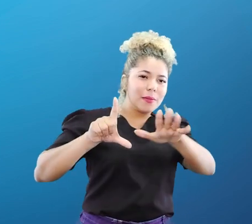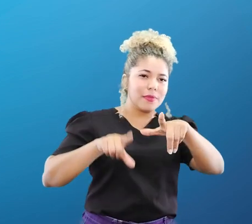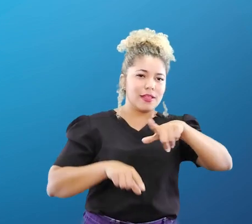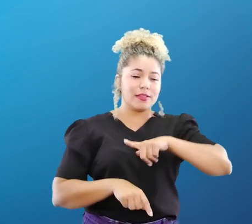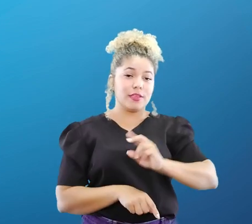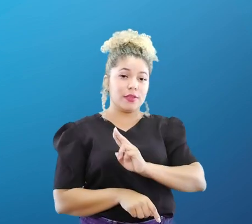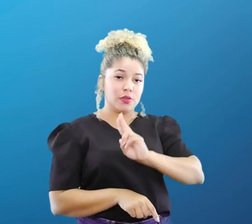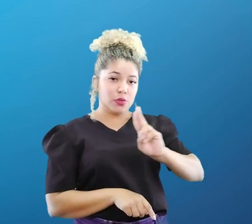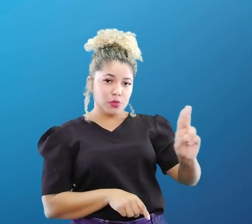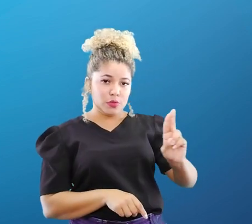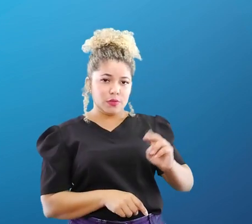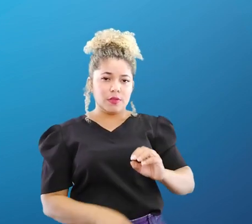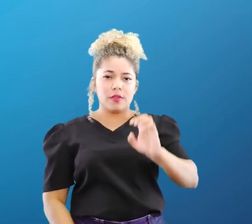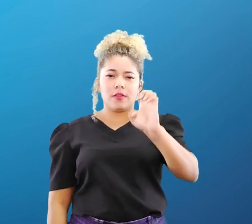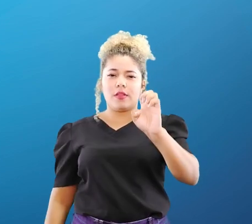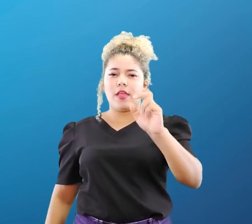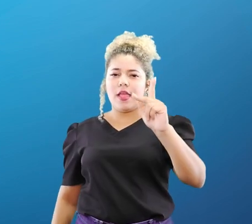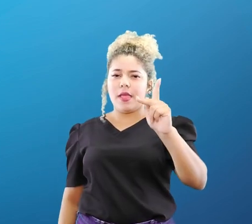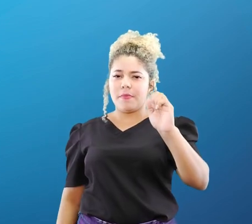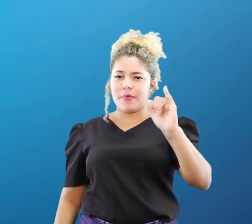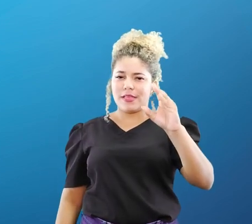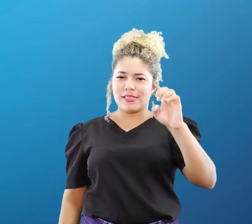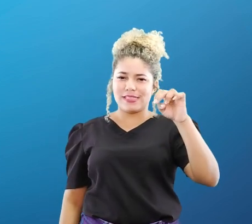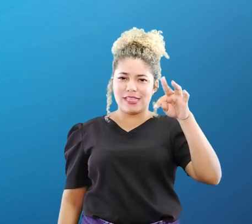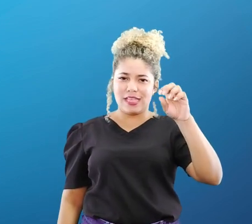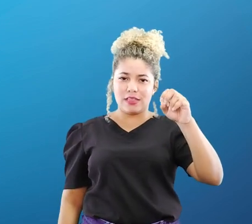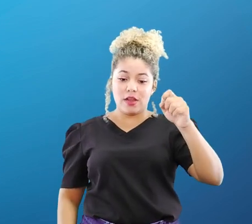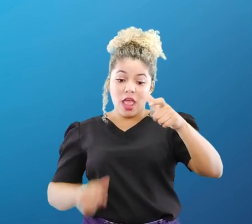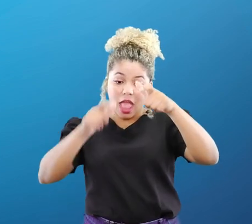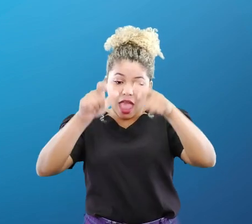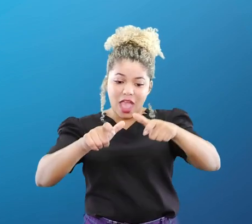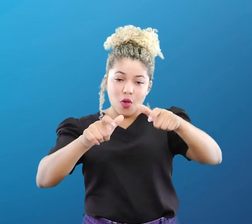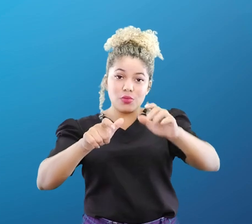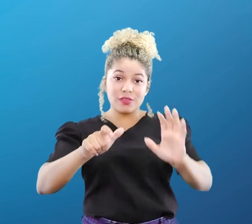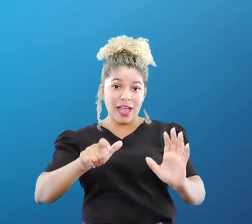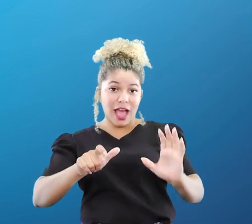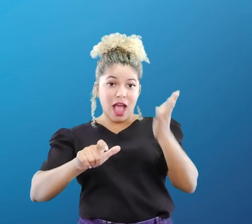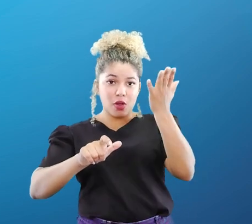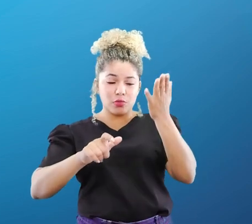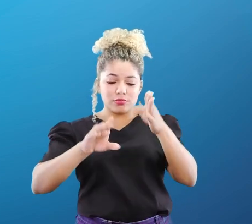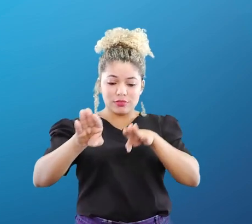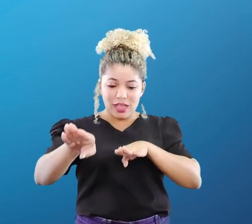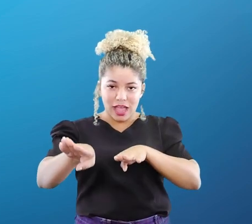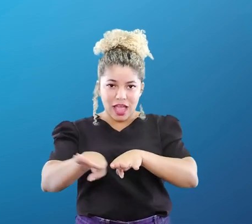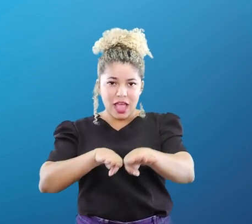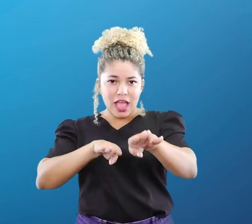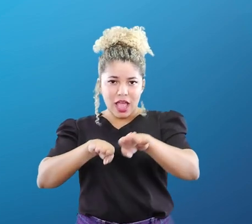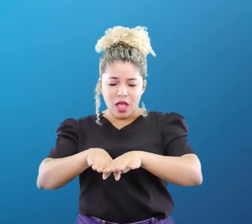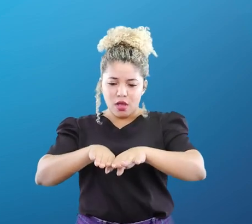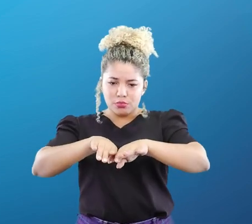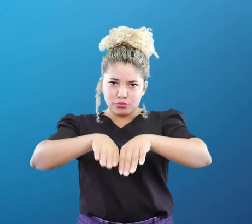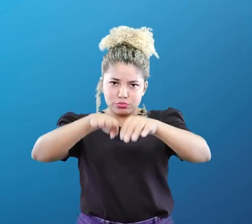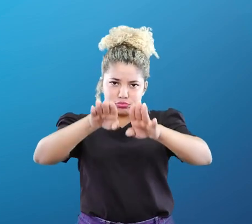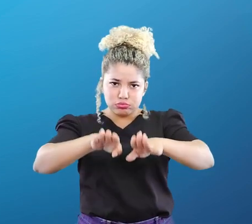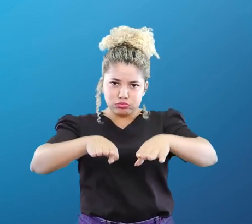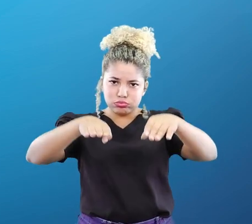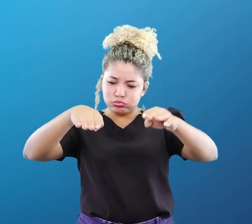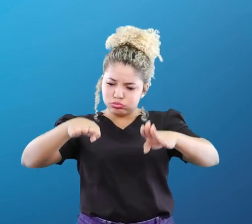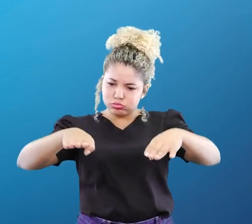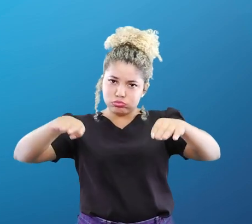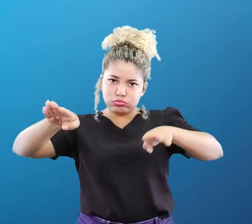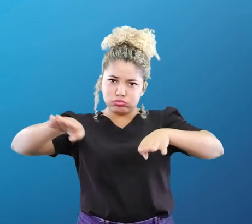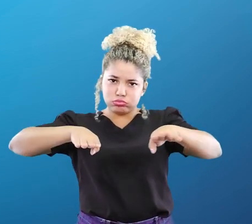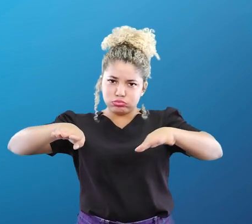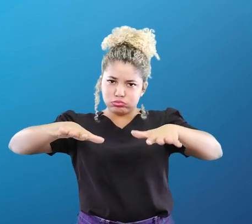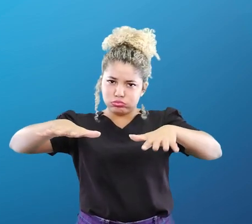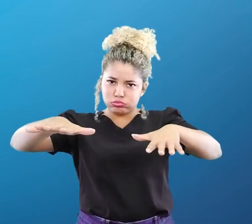o chamado epicentro, onde acontece essa liberação, a onda sísmica que vai se propagando através